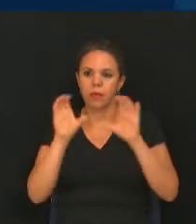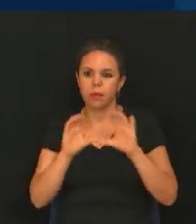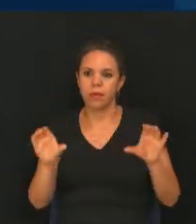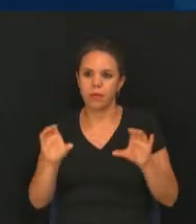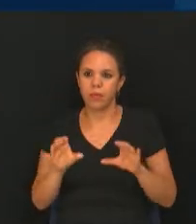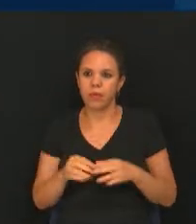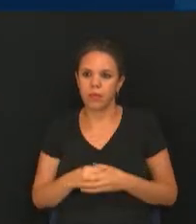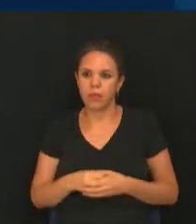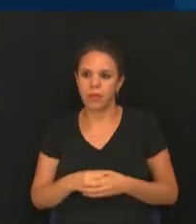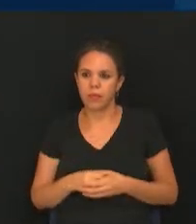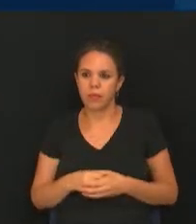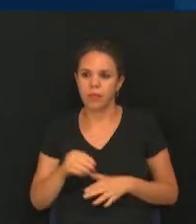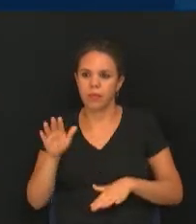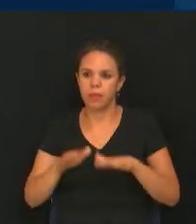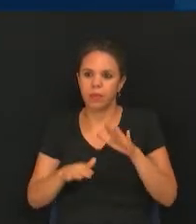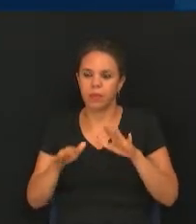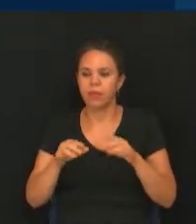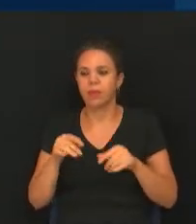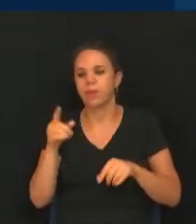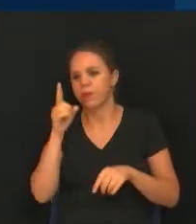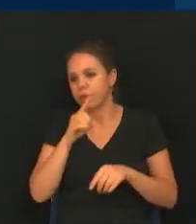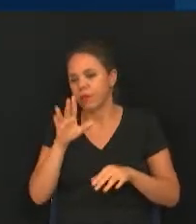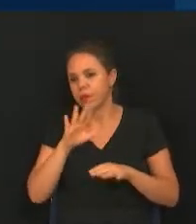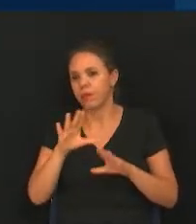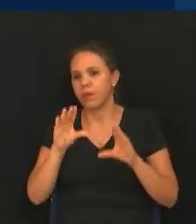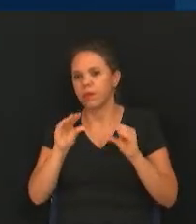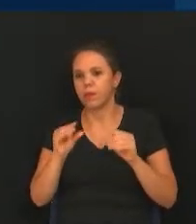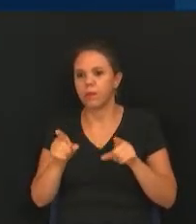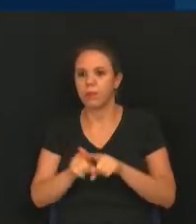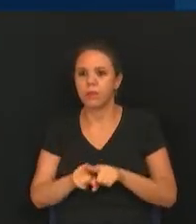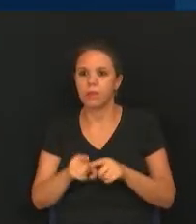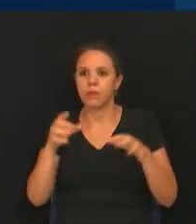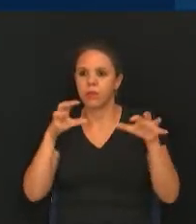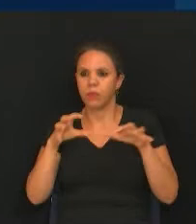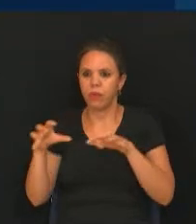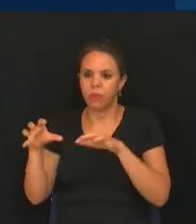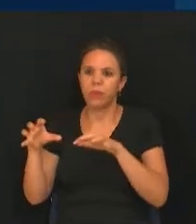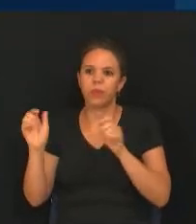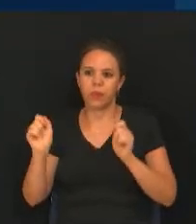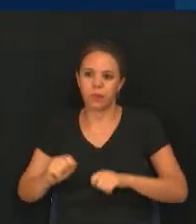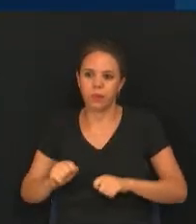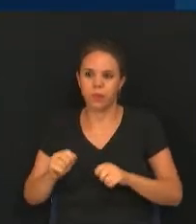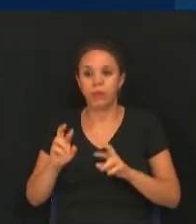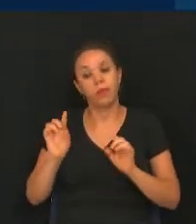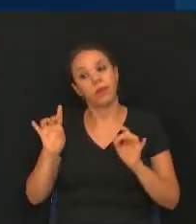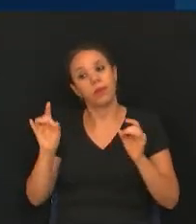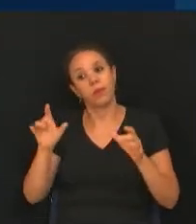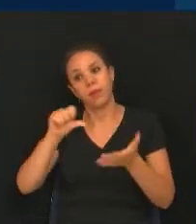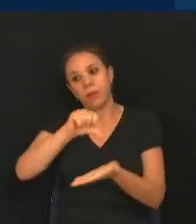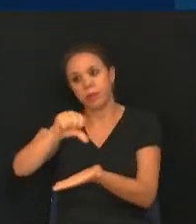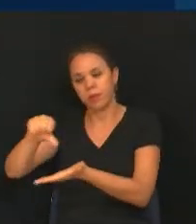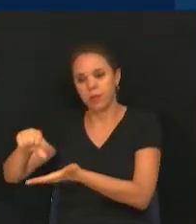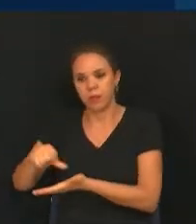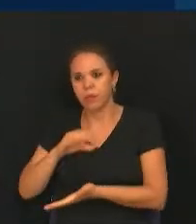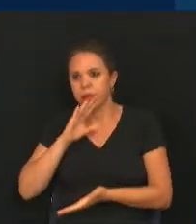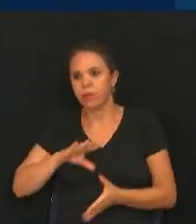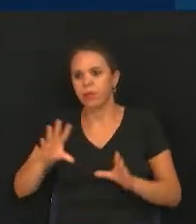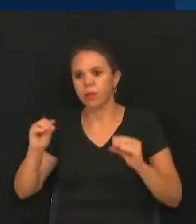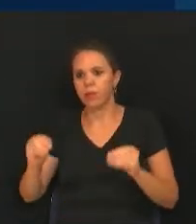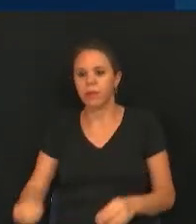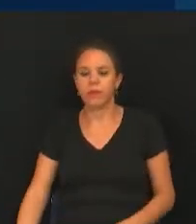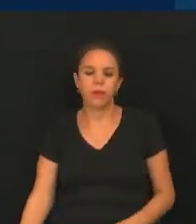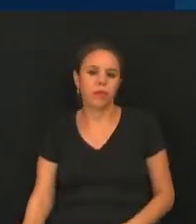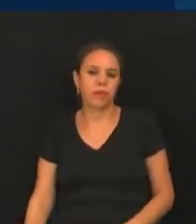entre parcialmente nublado e pancadas de chuva, especialmente entre a tarde e a noite.